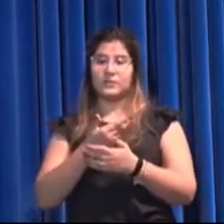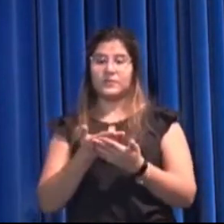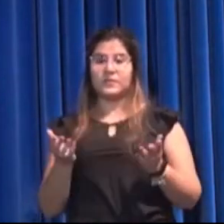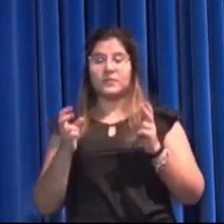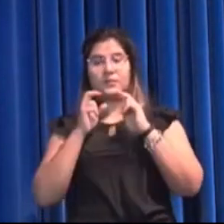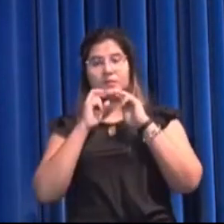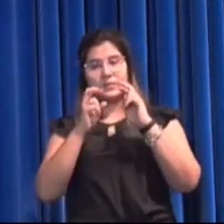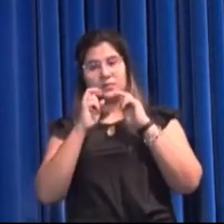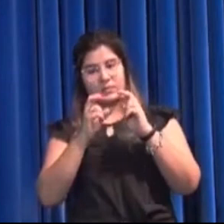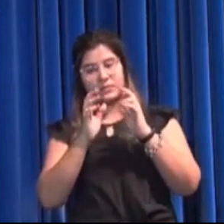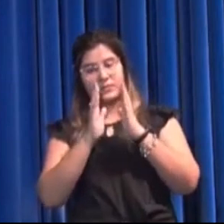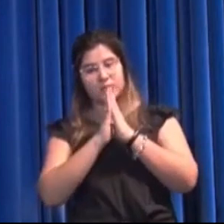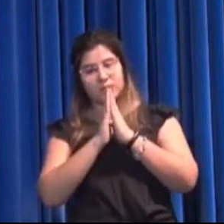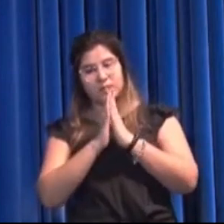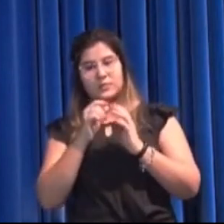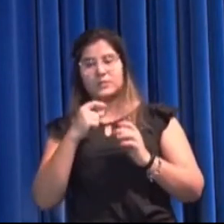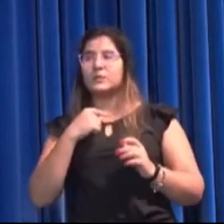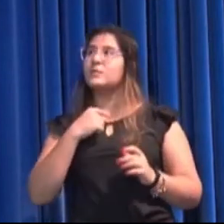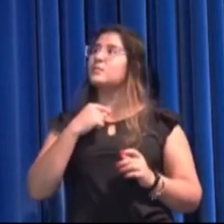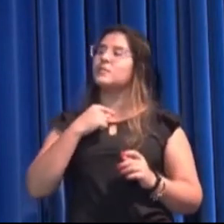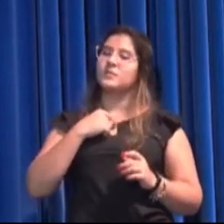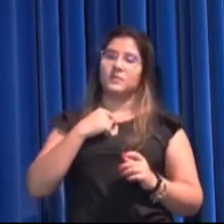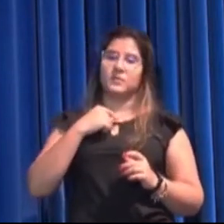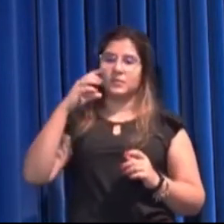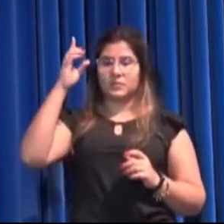a mim, e eu vos ouvirei.